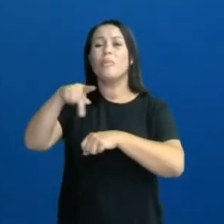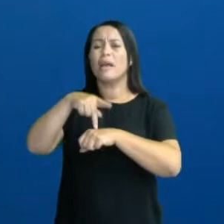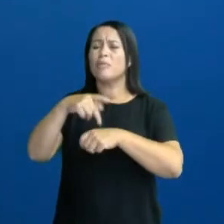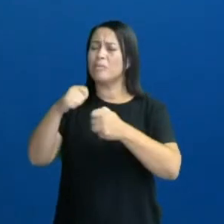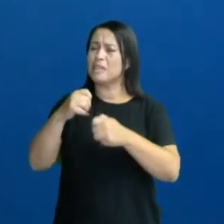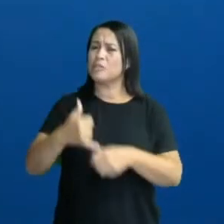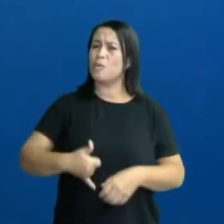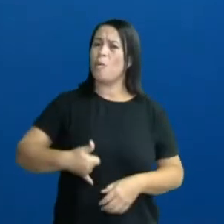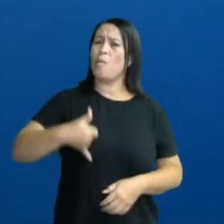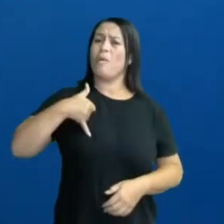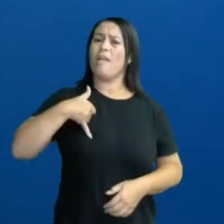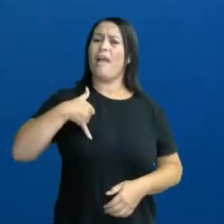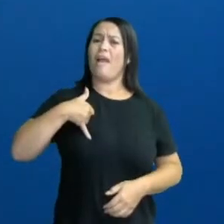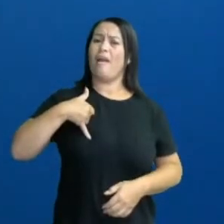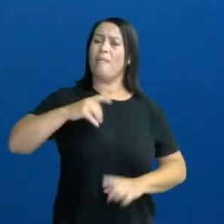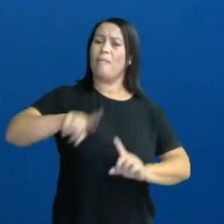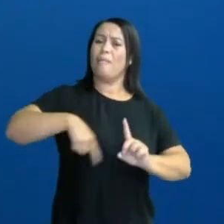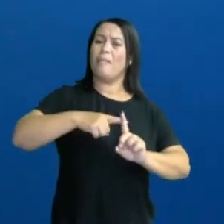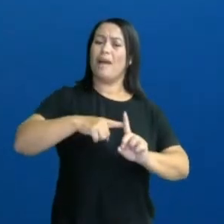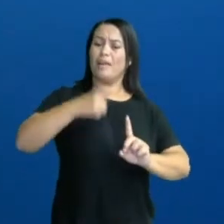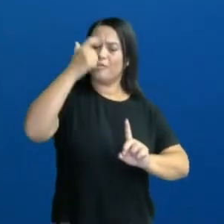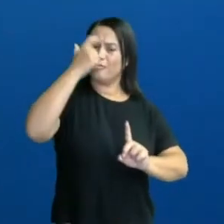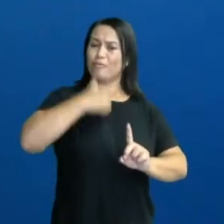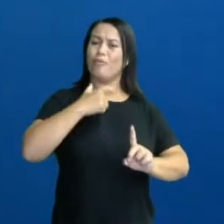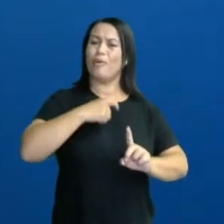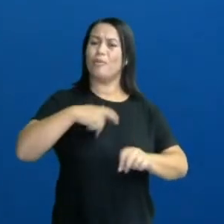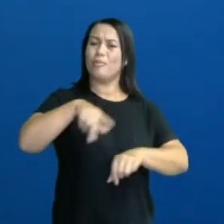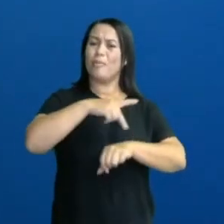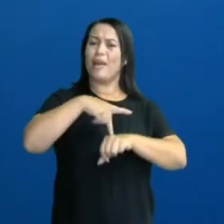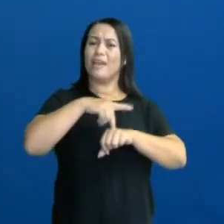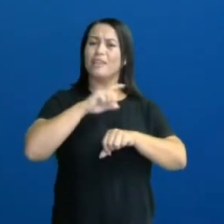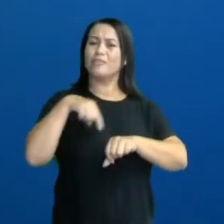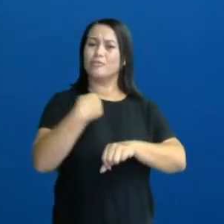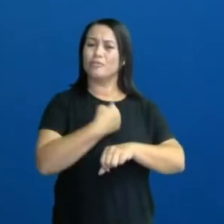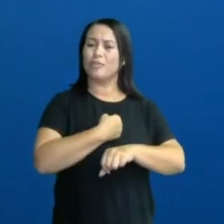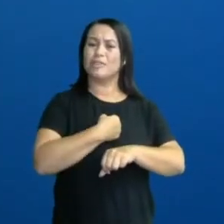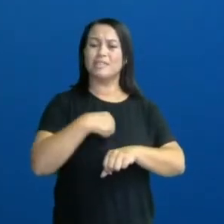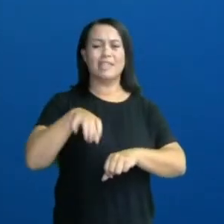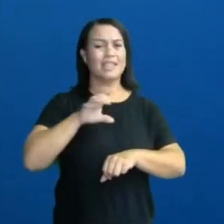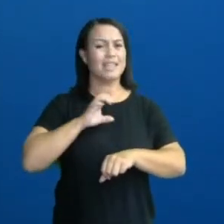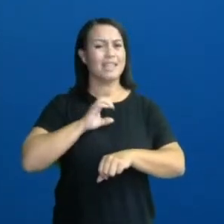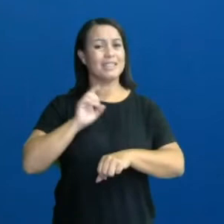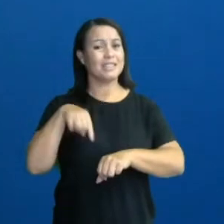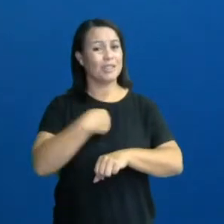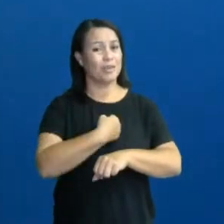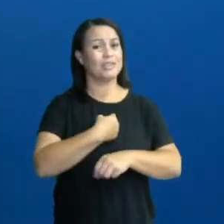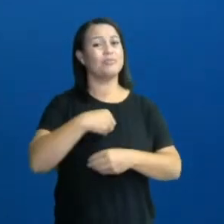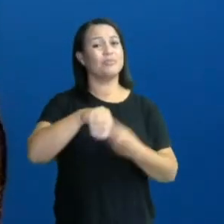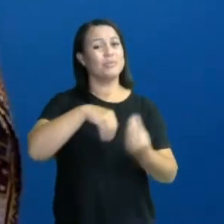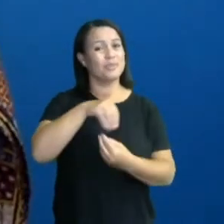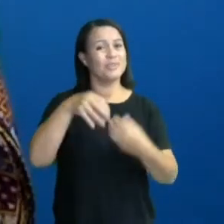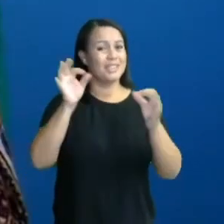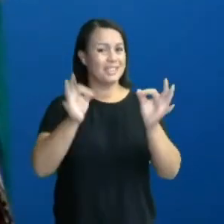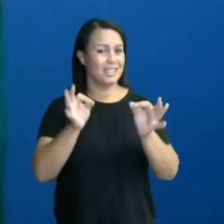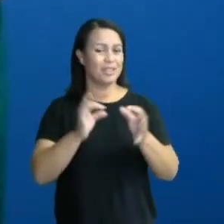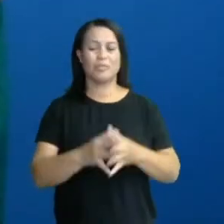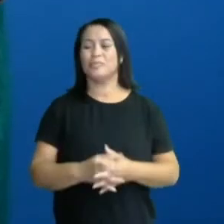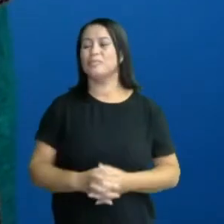orgulhar mais do quem somos, do nosso país, das nossas riquezas e da nossa mistura, tá